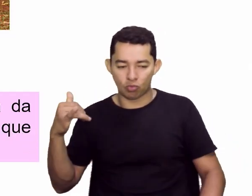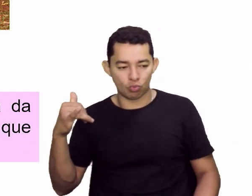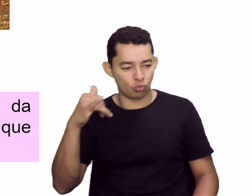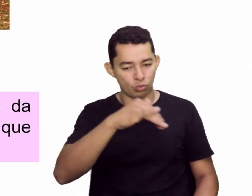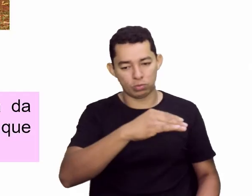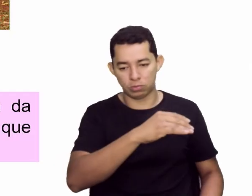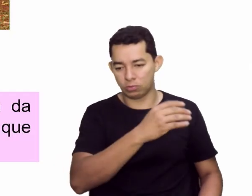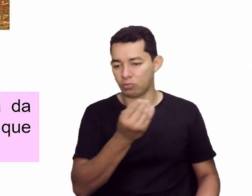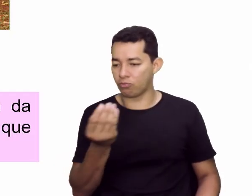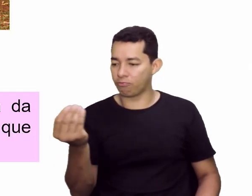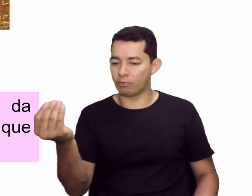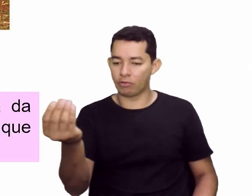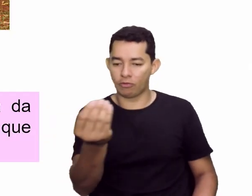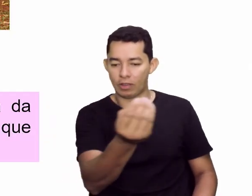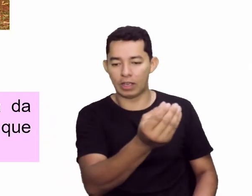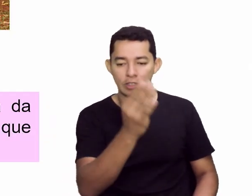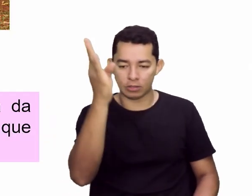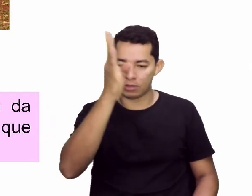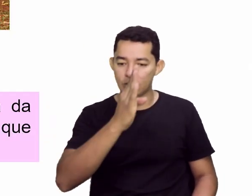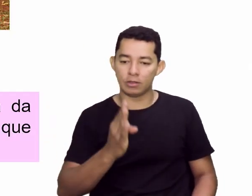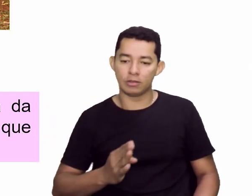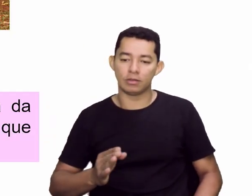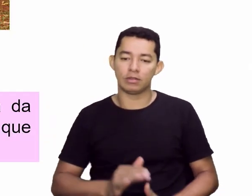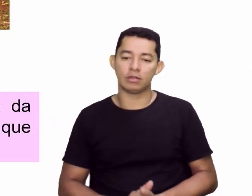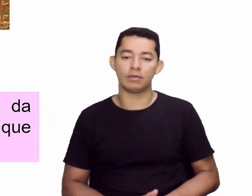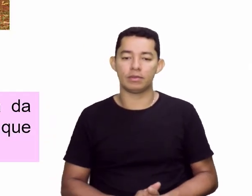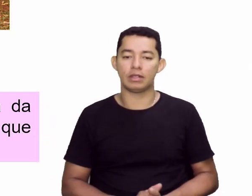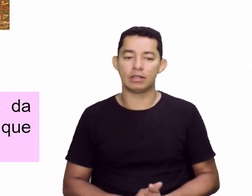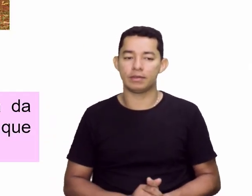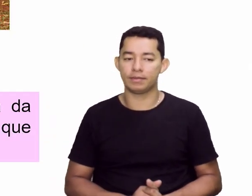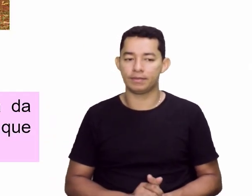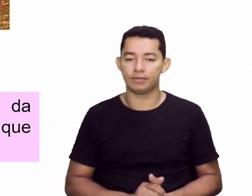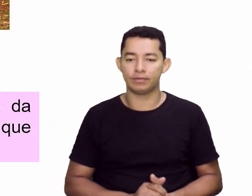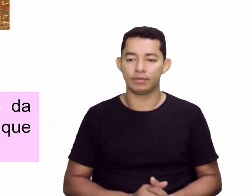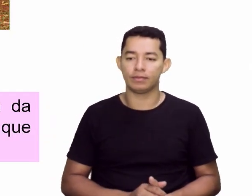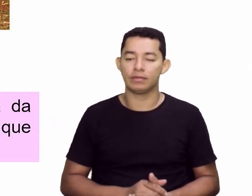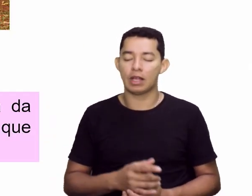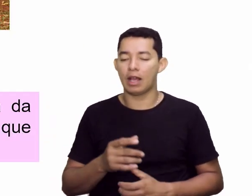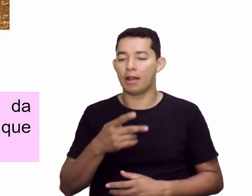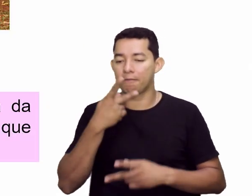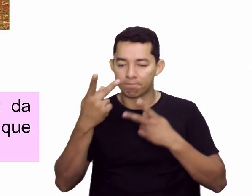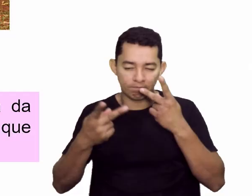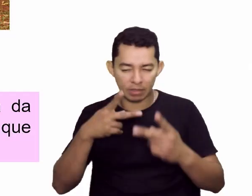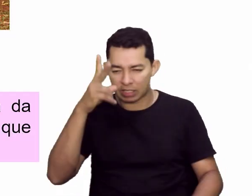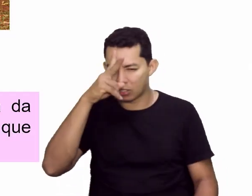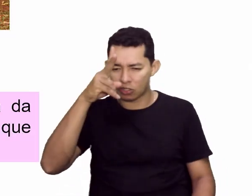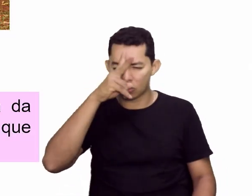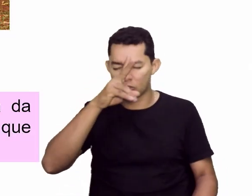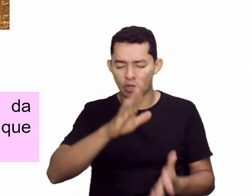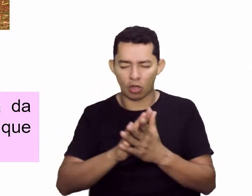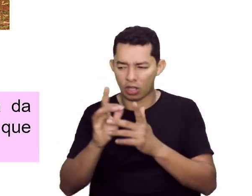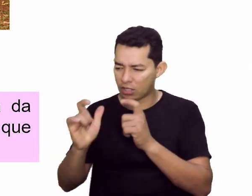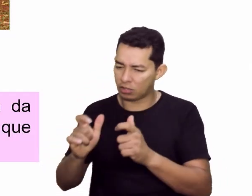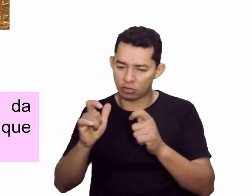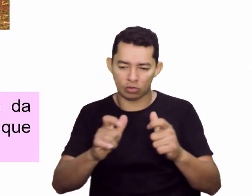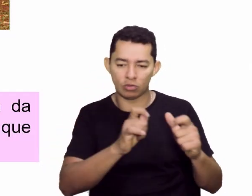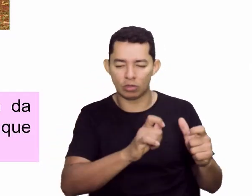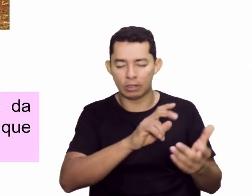circense, teatro de formas animadas, música e contação de histórias em localidades